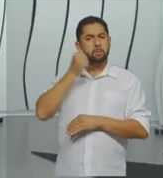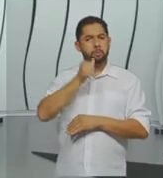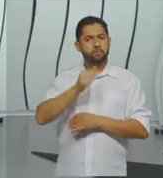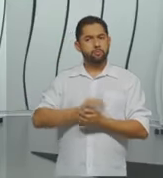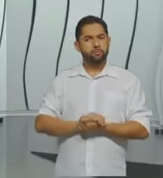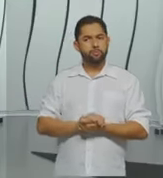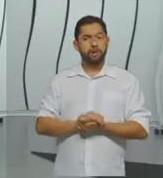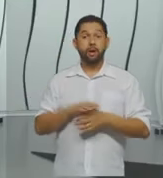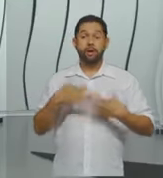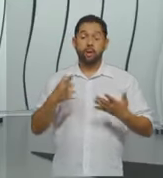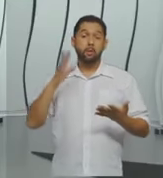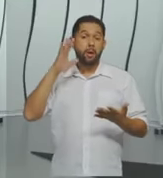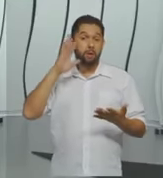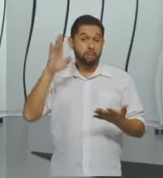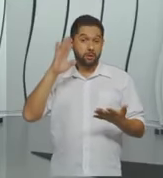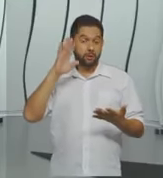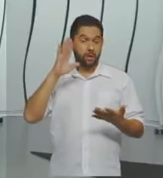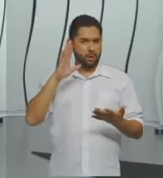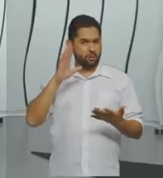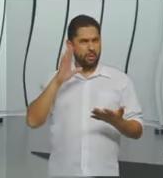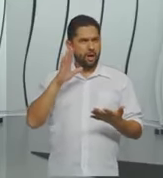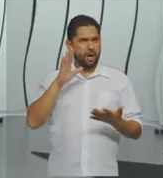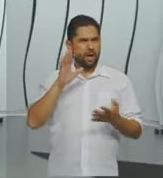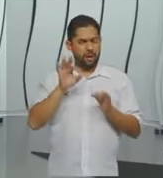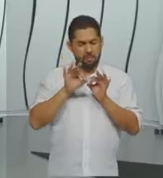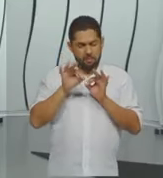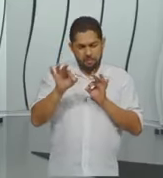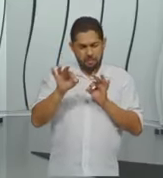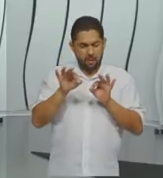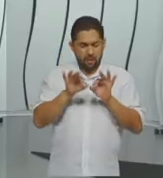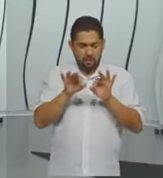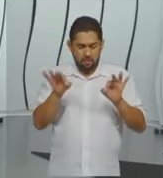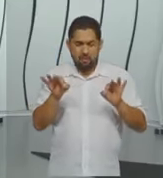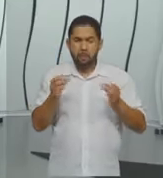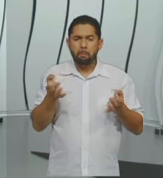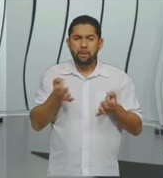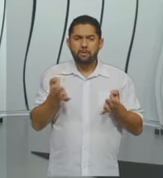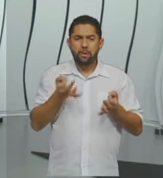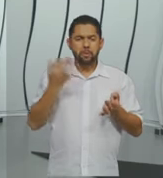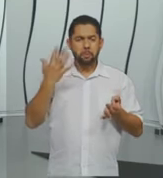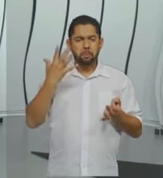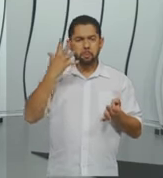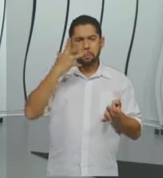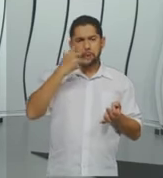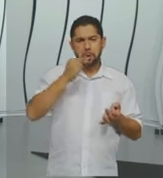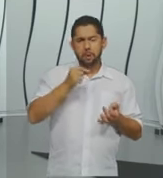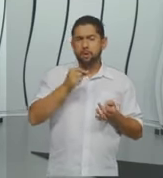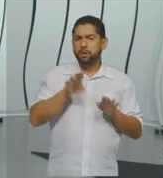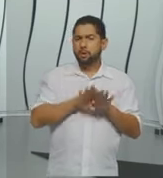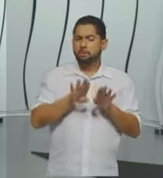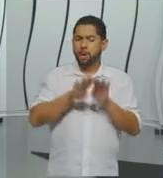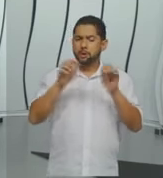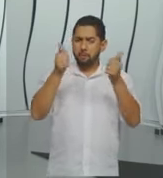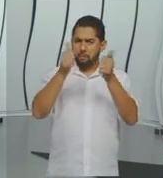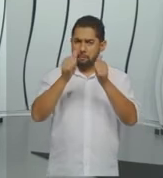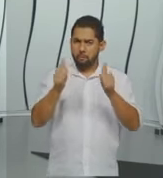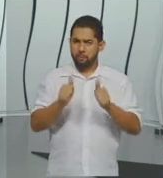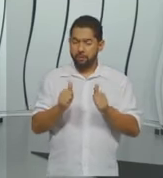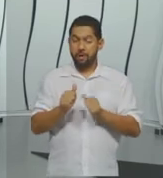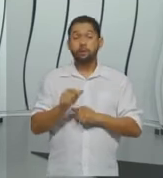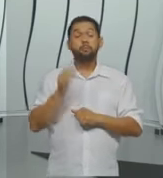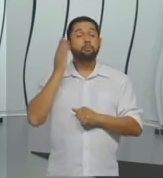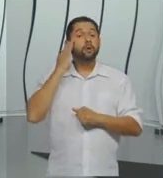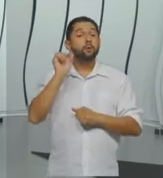da simetria, eles tinham muito essa preocupação da simetria, da beleza das formas, eles pegaram a